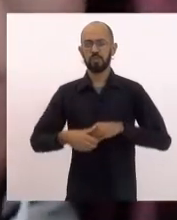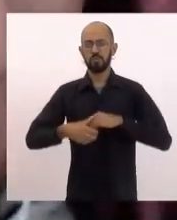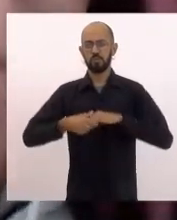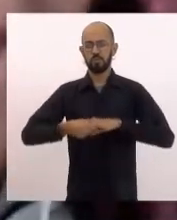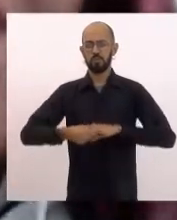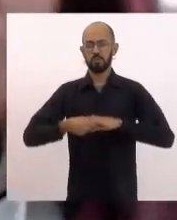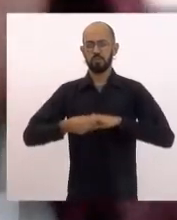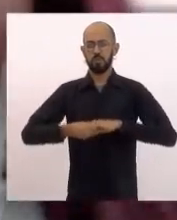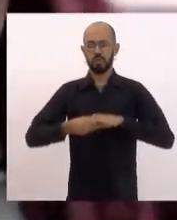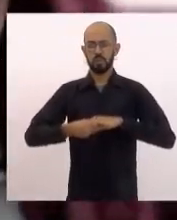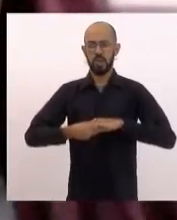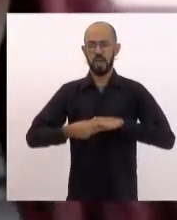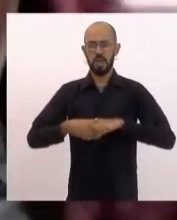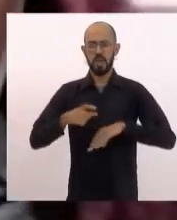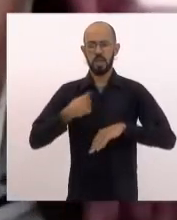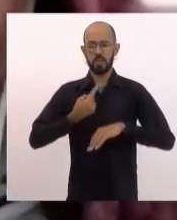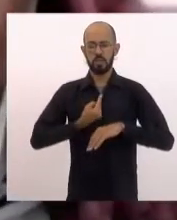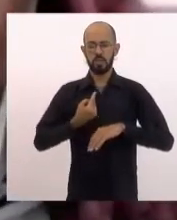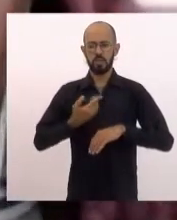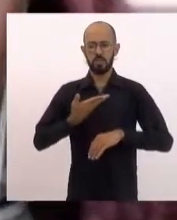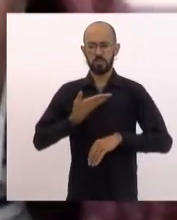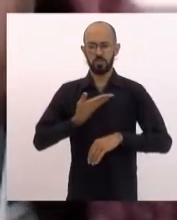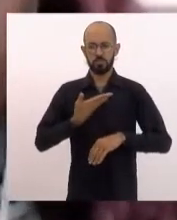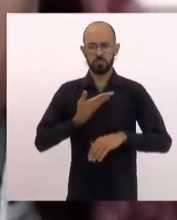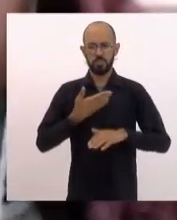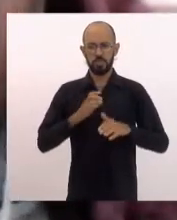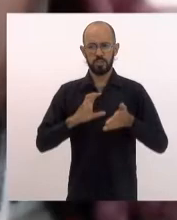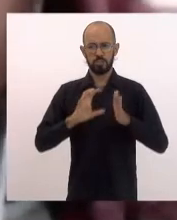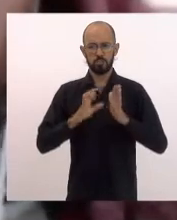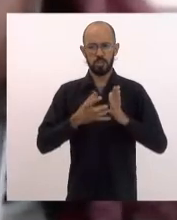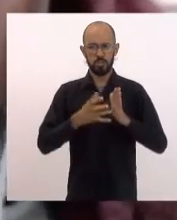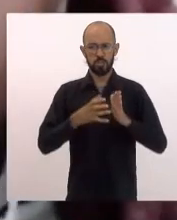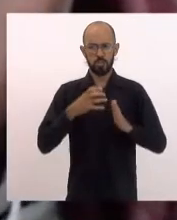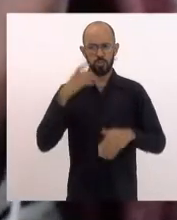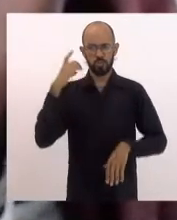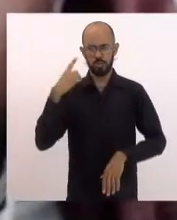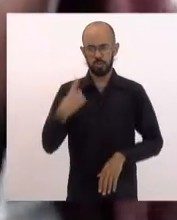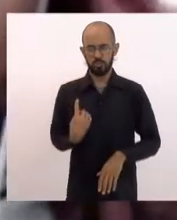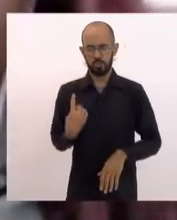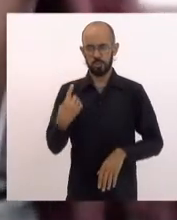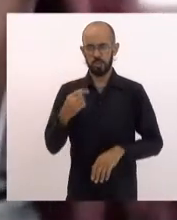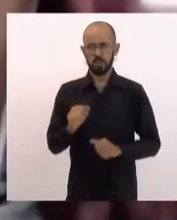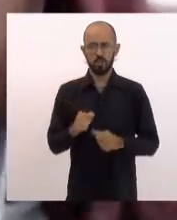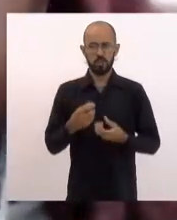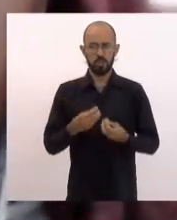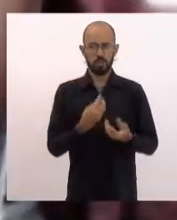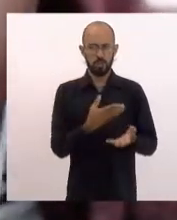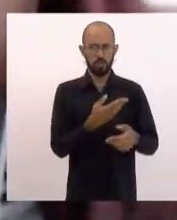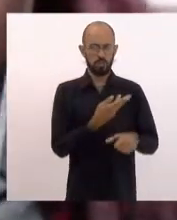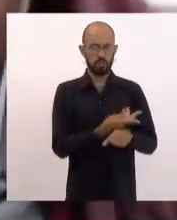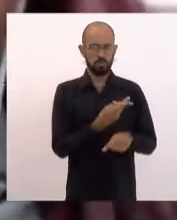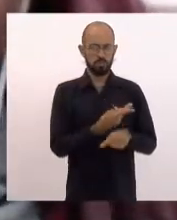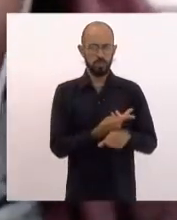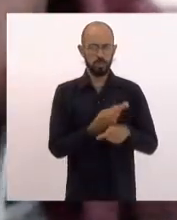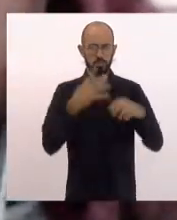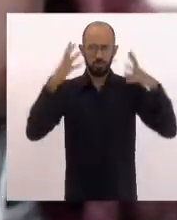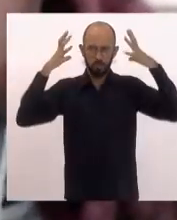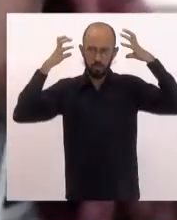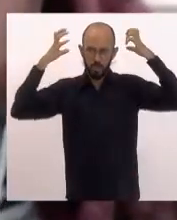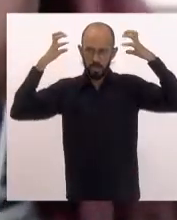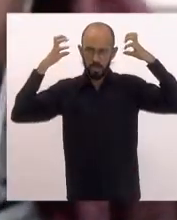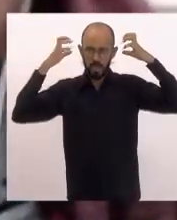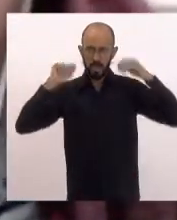nossa companheira de bancada, a deputada Dani Monteiro, né, que concede o Prêmio Marielle Franco ao Centro de Estudos e